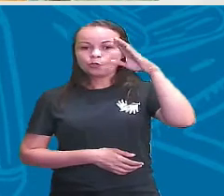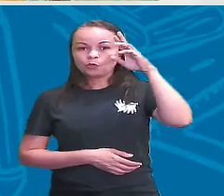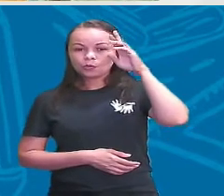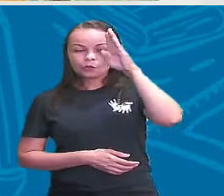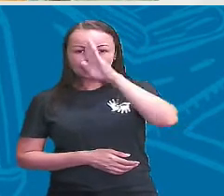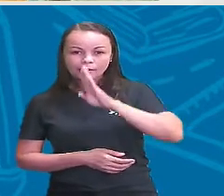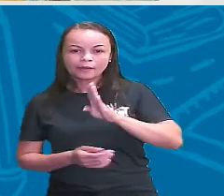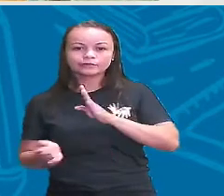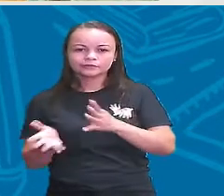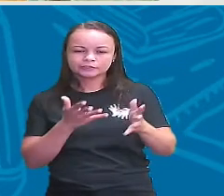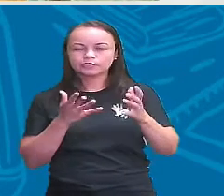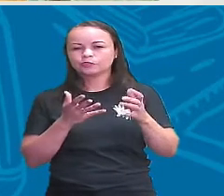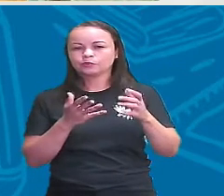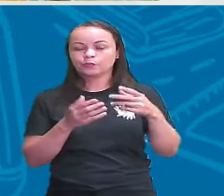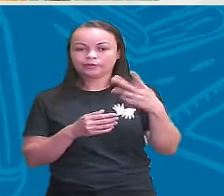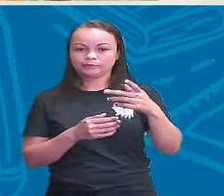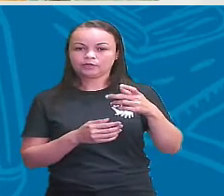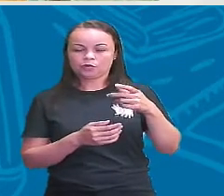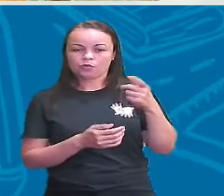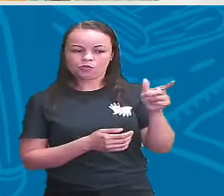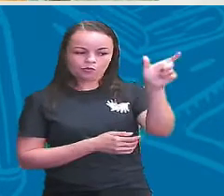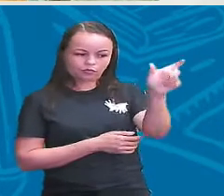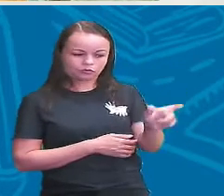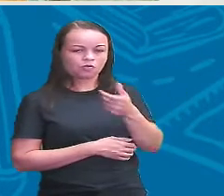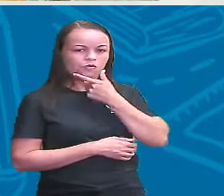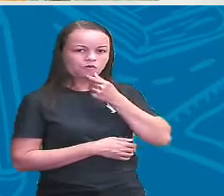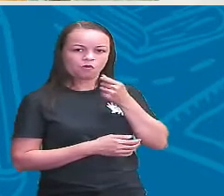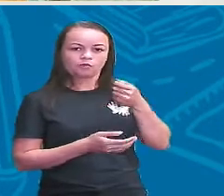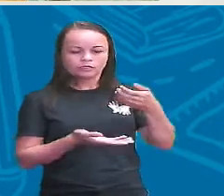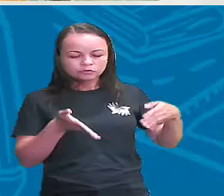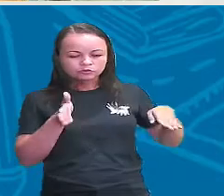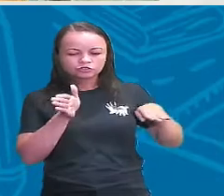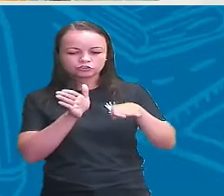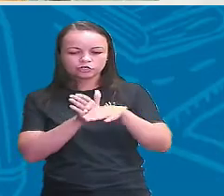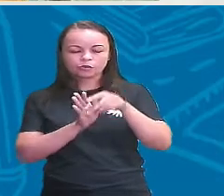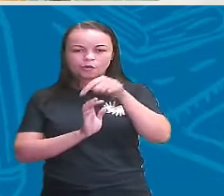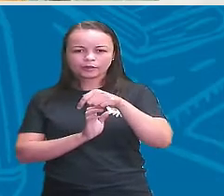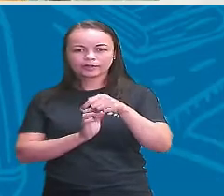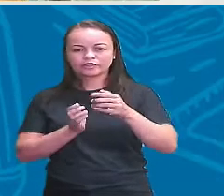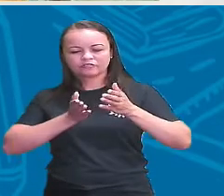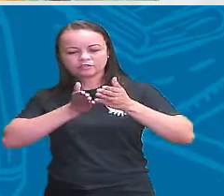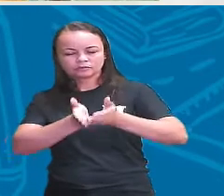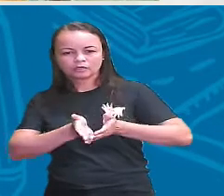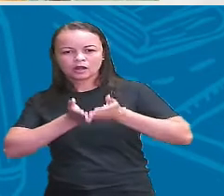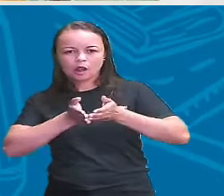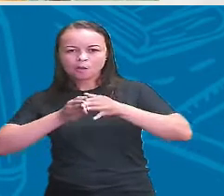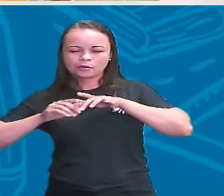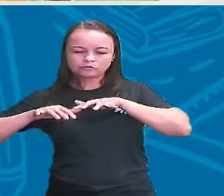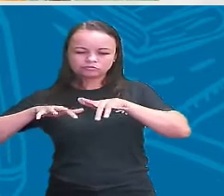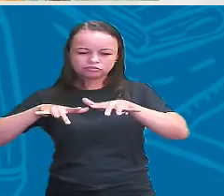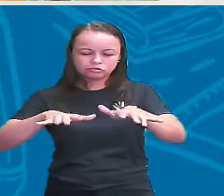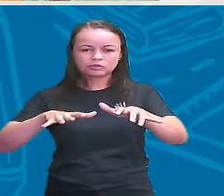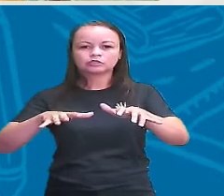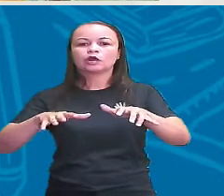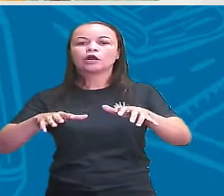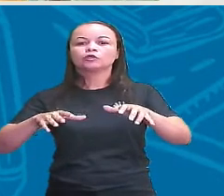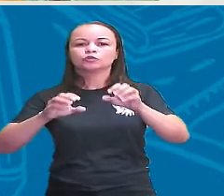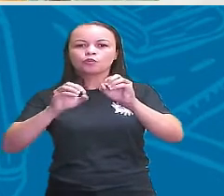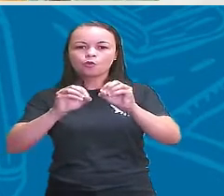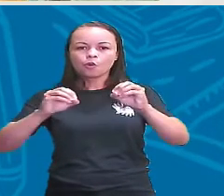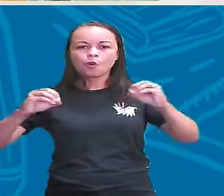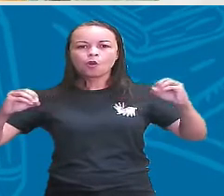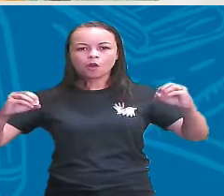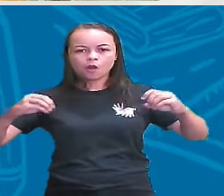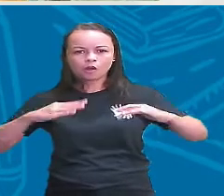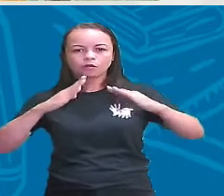Brasil através das grandes navegações, tá? Foi um movimento, certo? Um processo de exploração do Oceano Atlântico